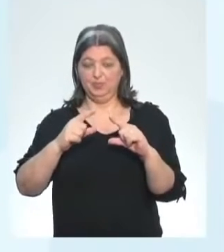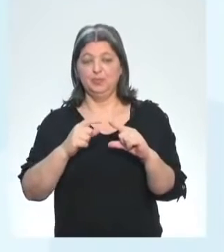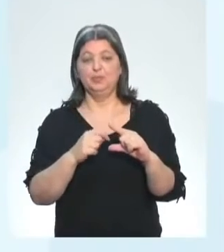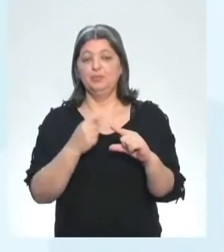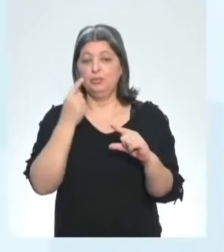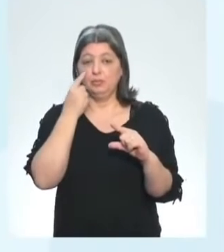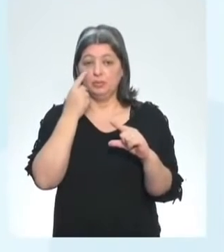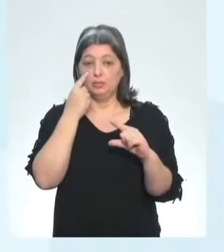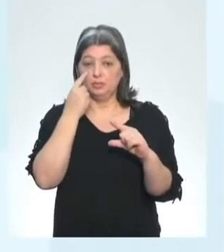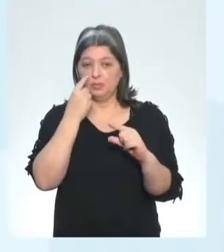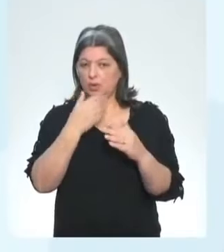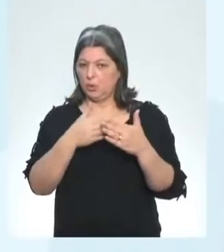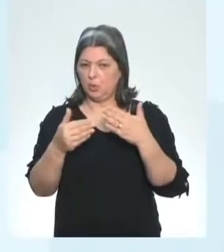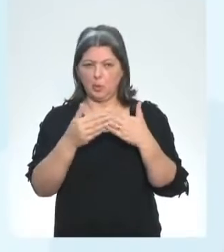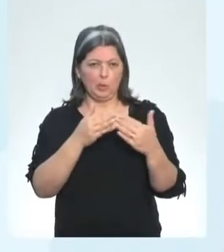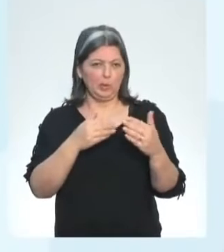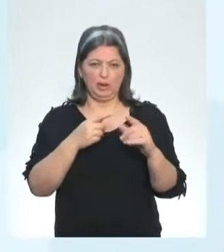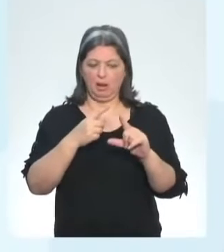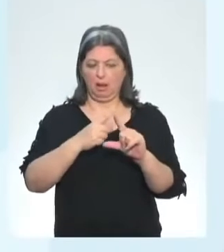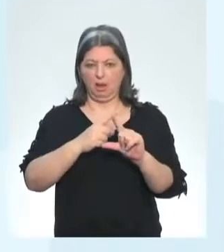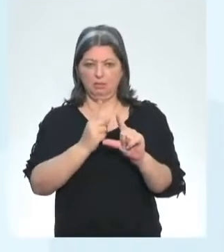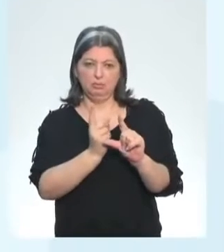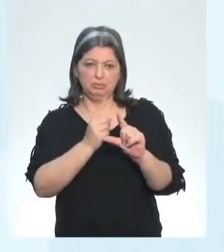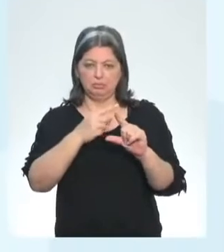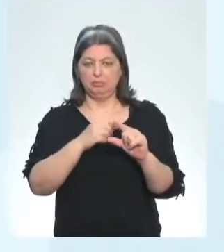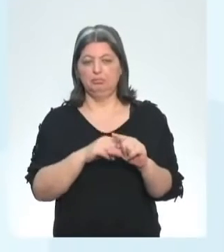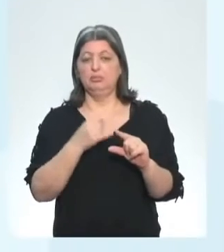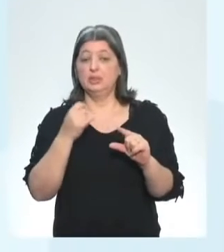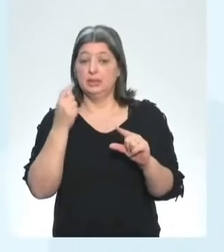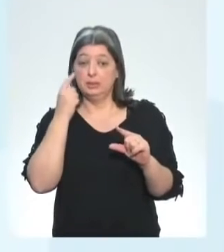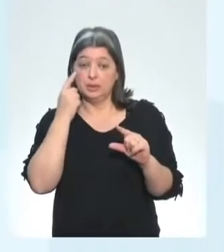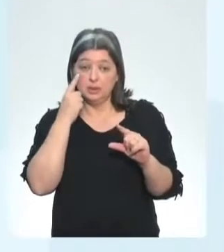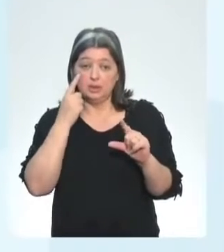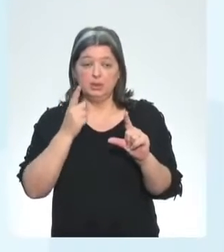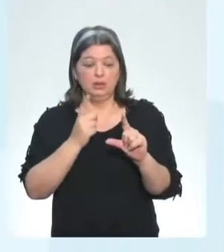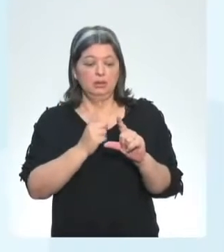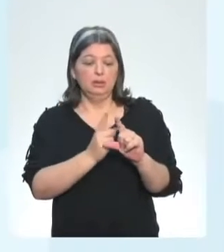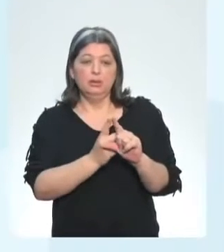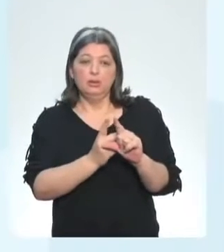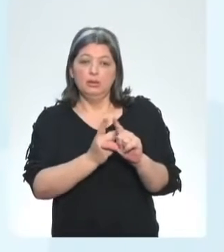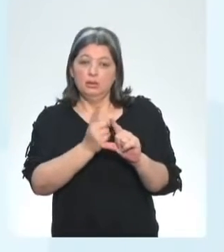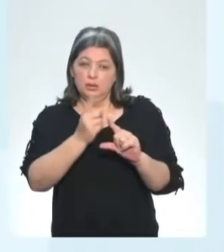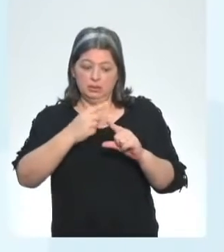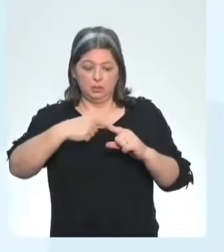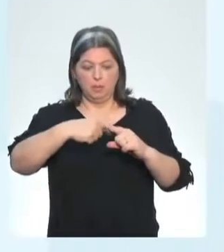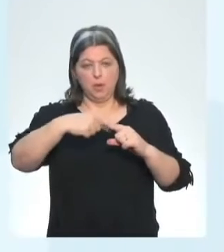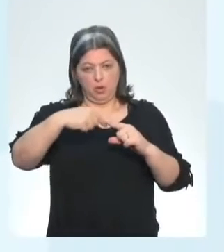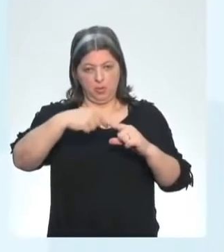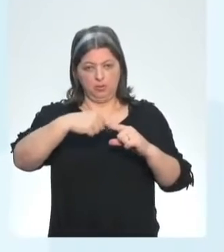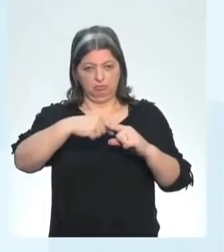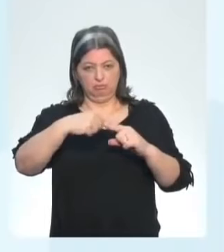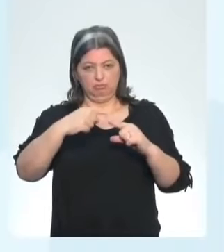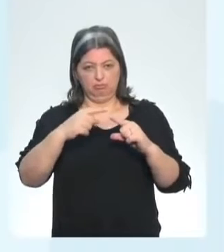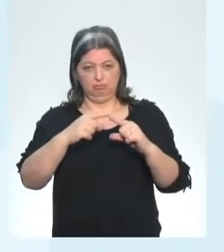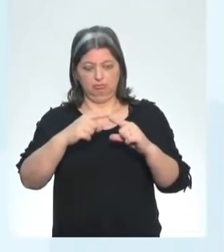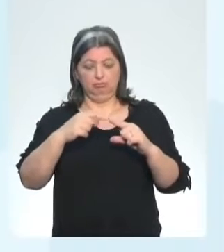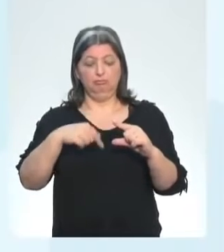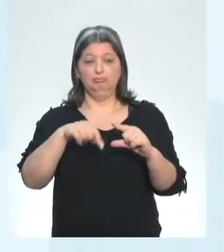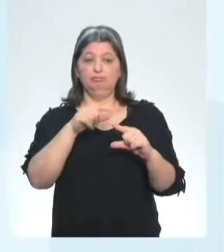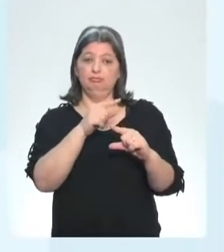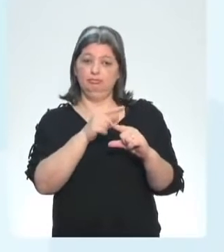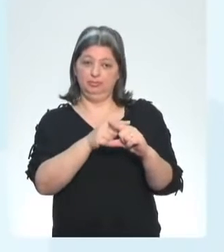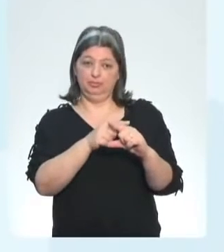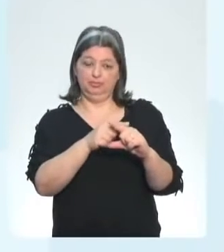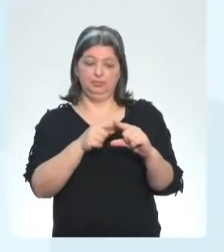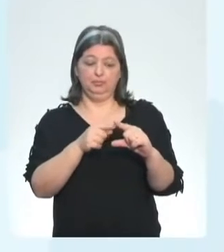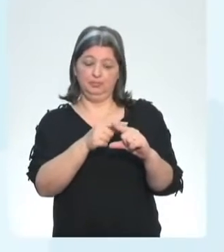Veja, quaisquer dois lados, tá certo? Se eu passar uma paralela àquele lado, ó, cruzando aqui o meio do triângulo, este lado paralelo a